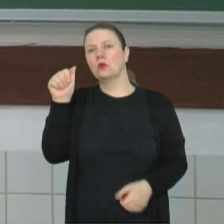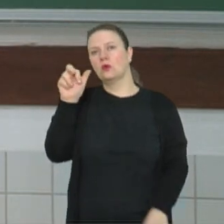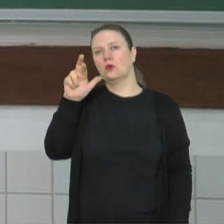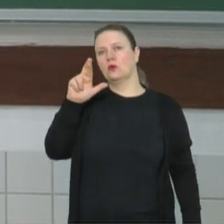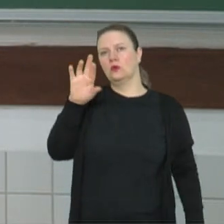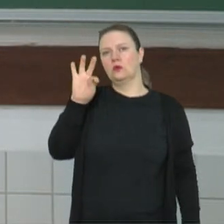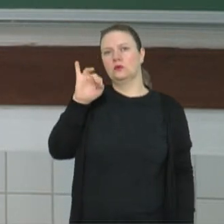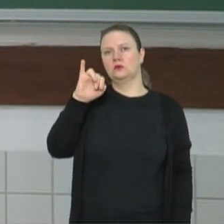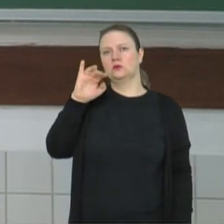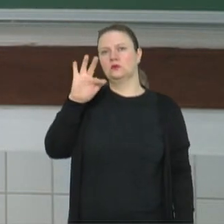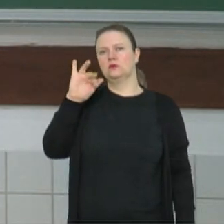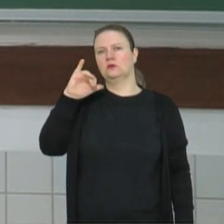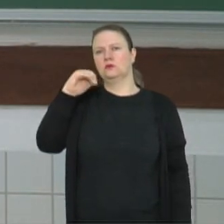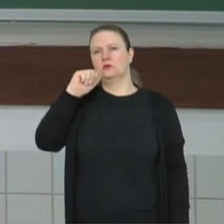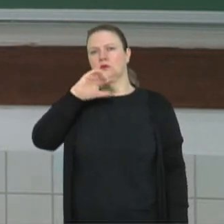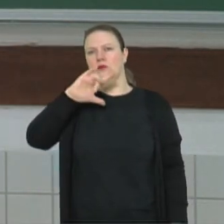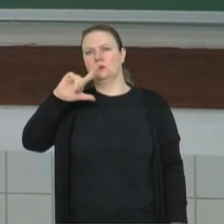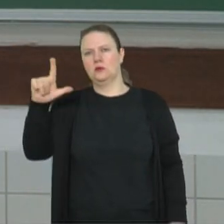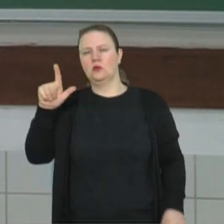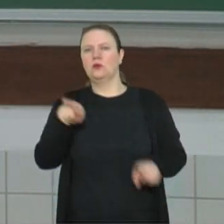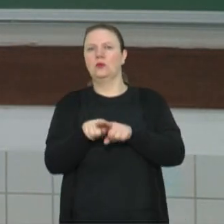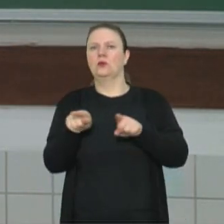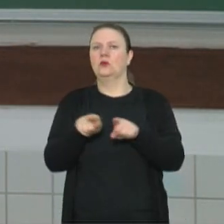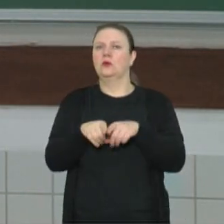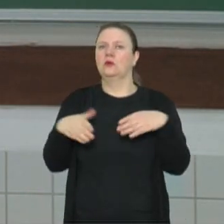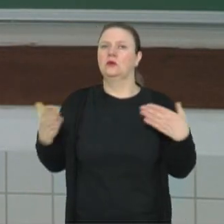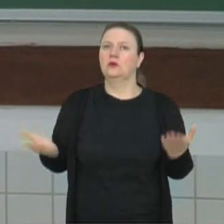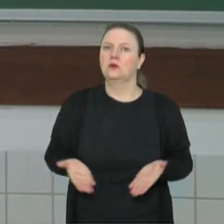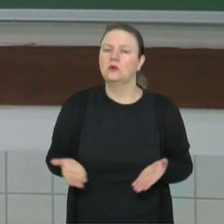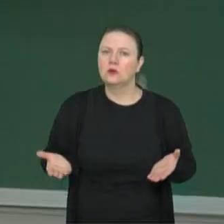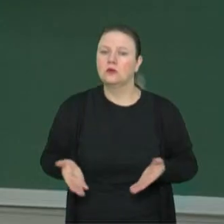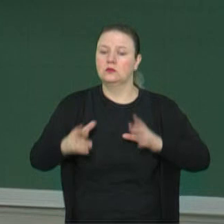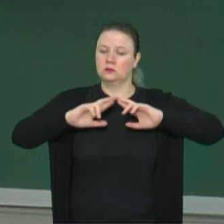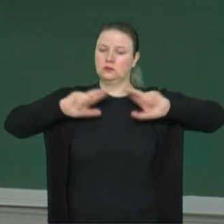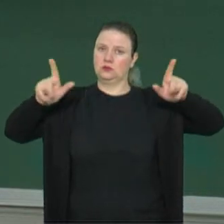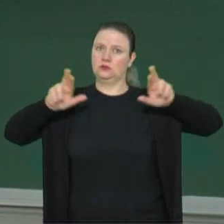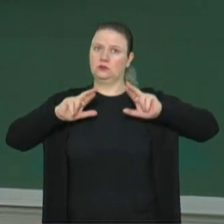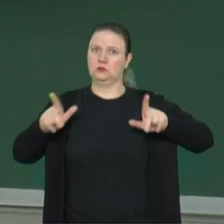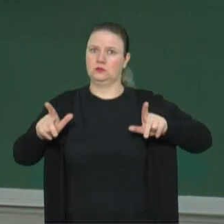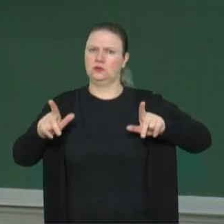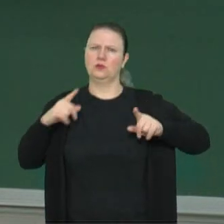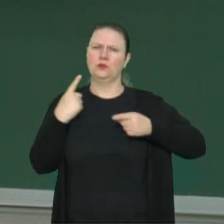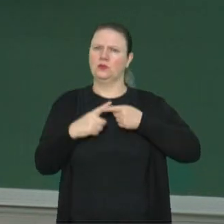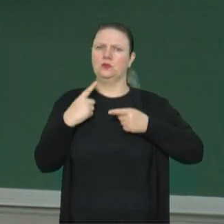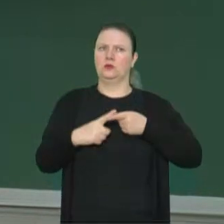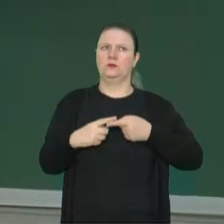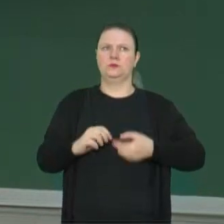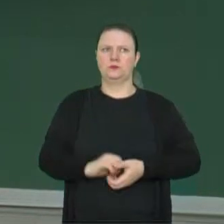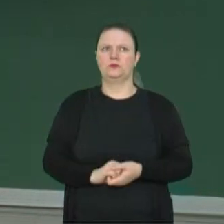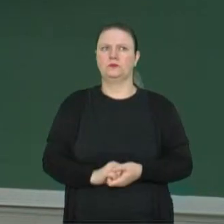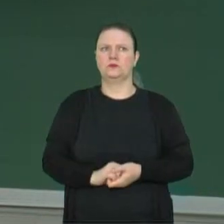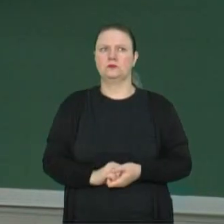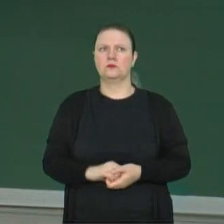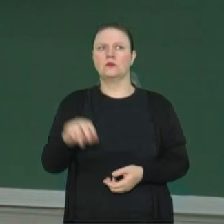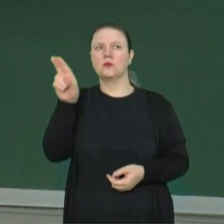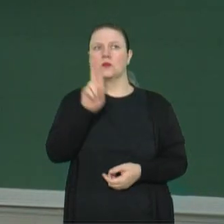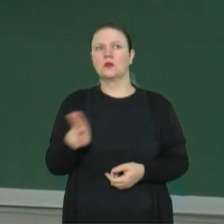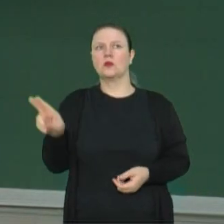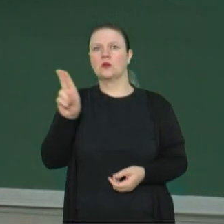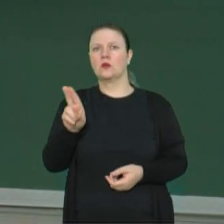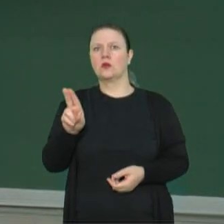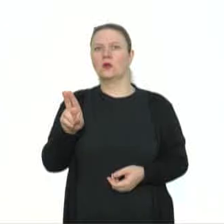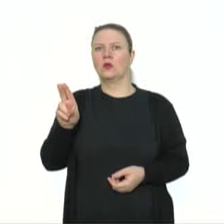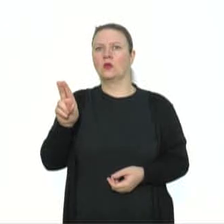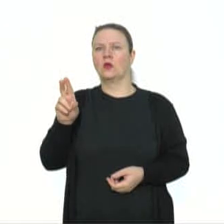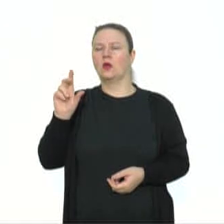tivemos a solo, a livre, agora nós temos a artificial. O que difere a artificial da livre? Então na artificial eles utilizam